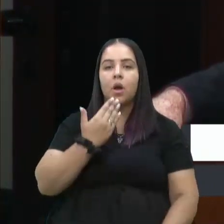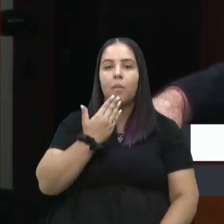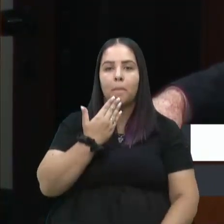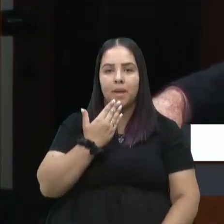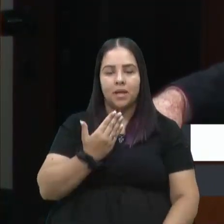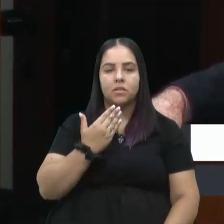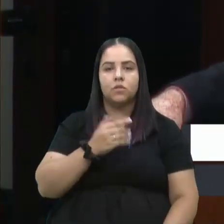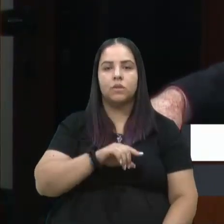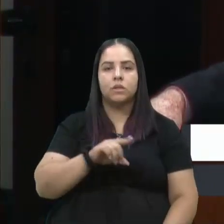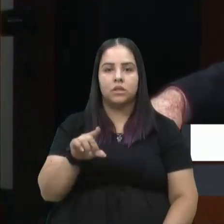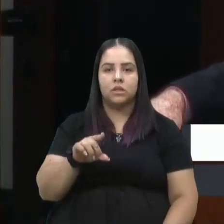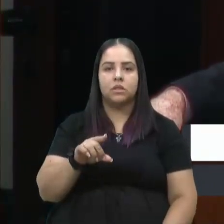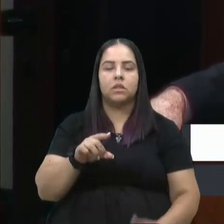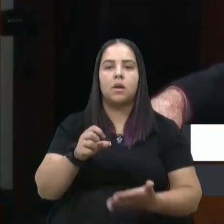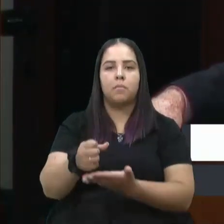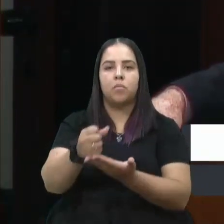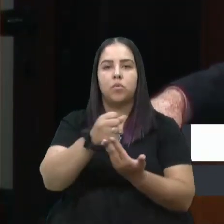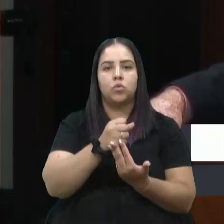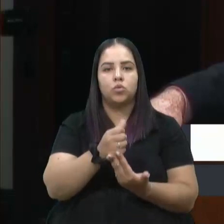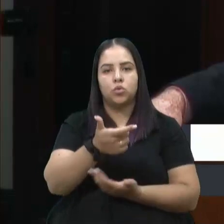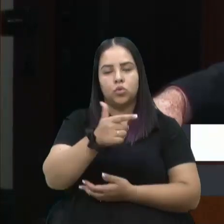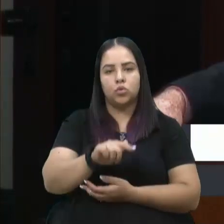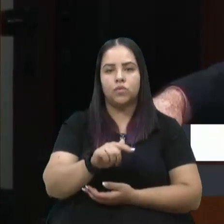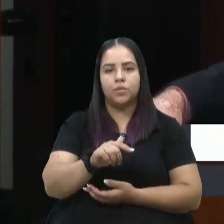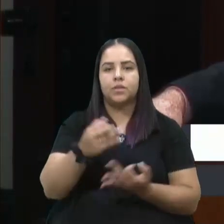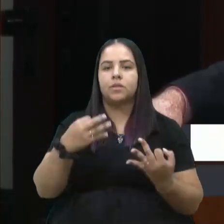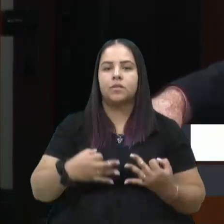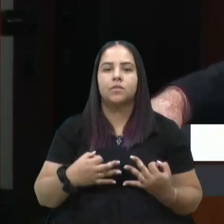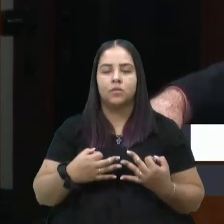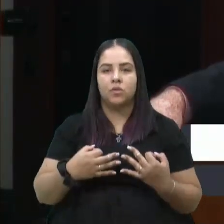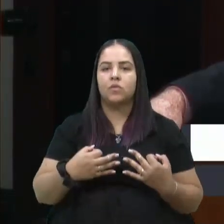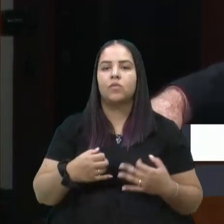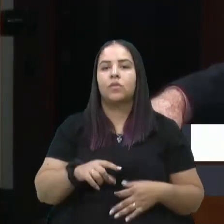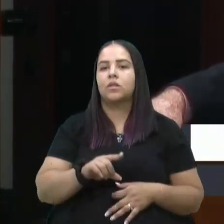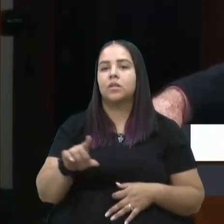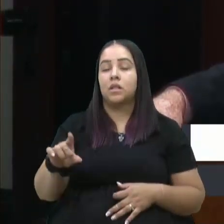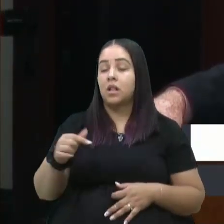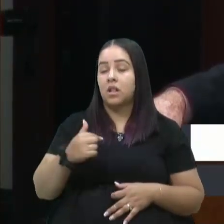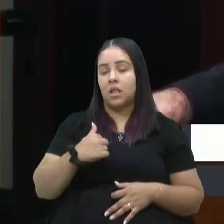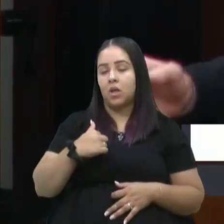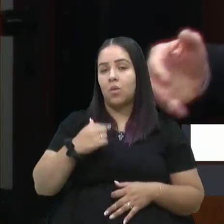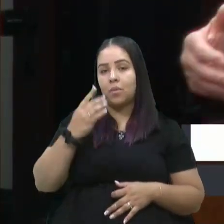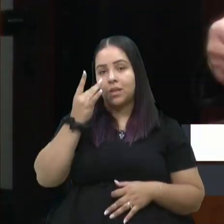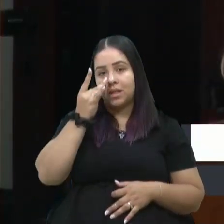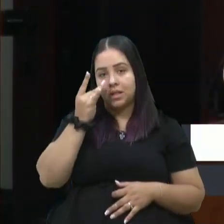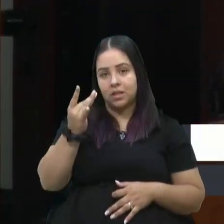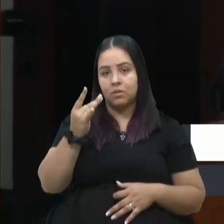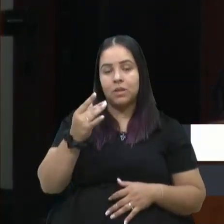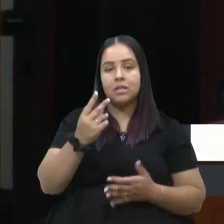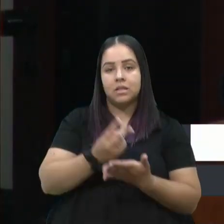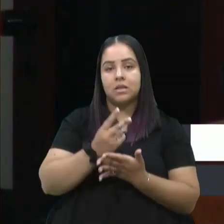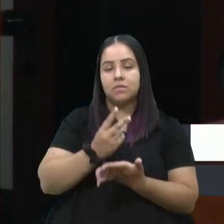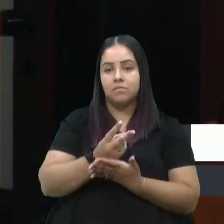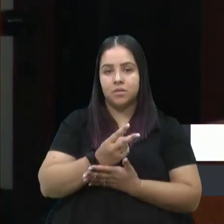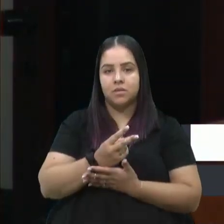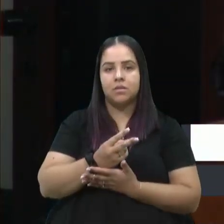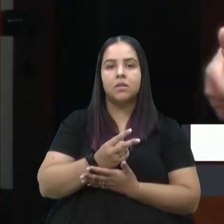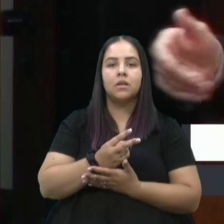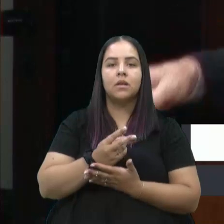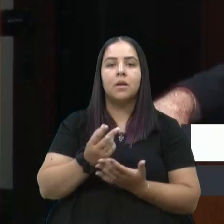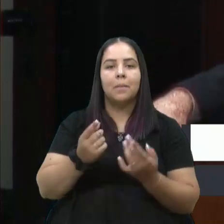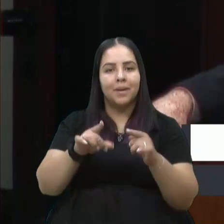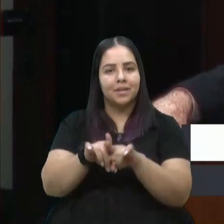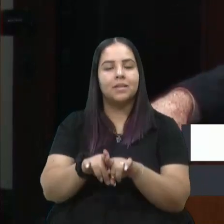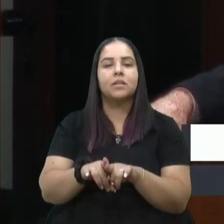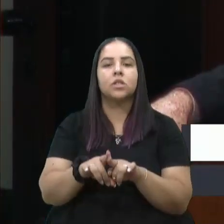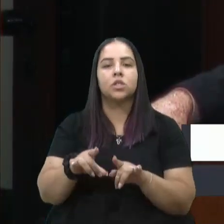o apoio mais uma vez, e tenho certeza que todos vocês, eu presenciei, sempre foram parceiros no sentido